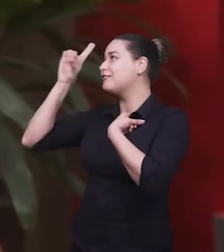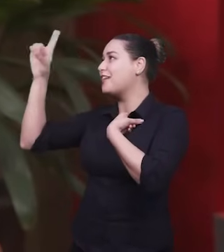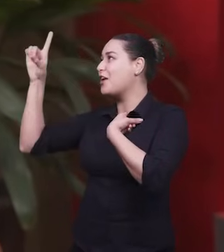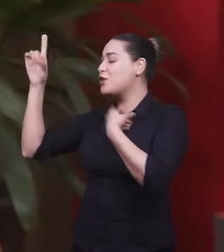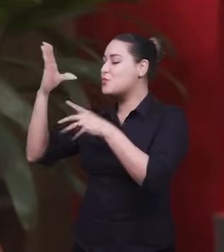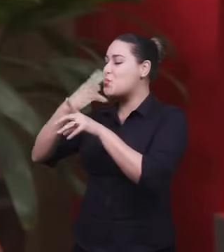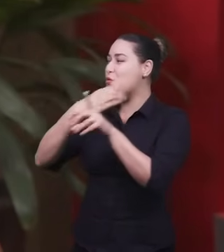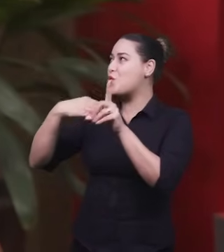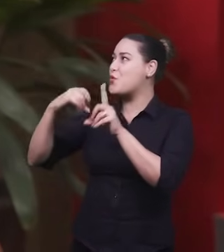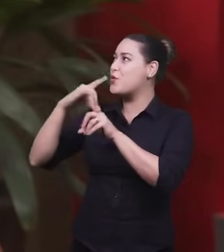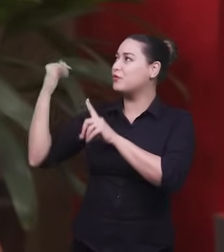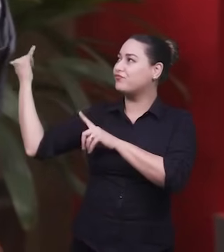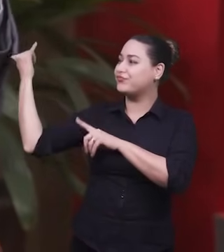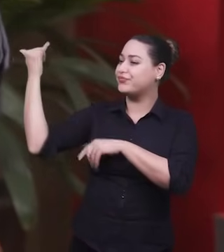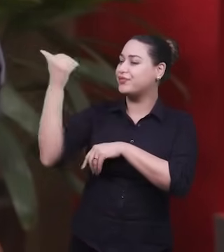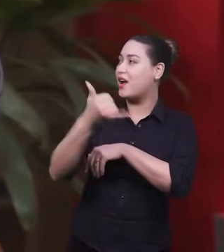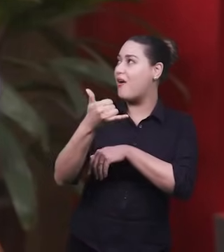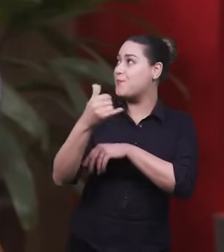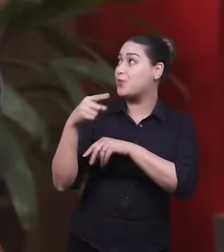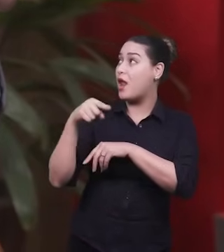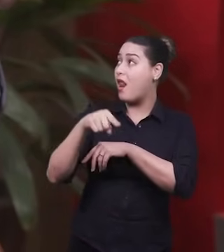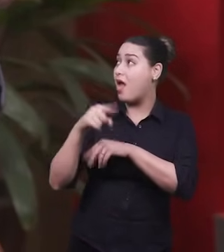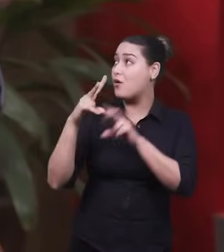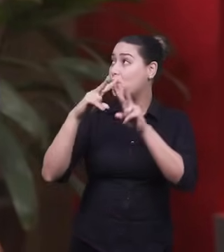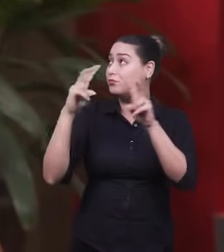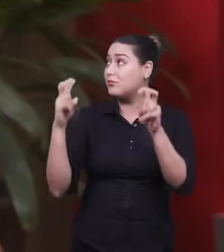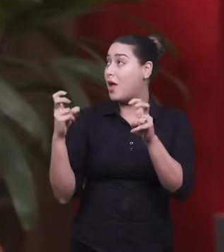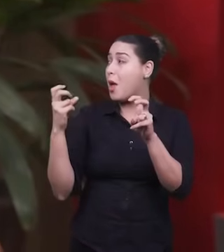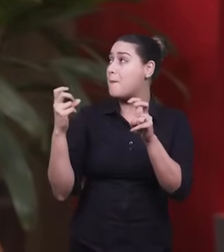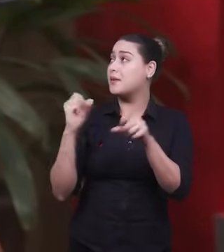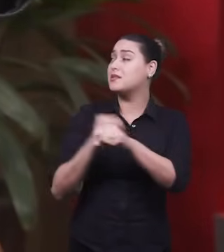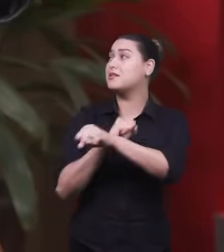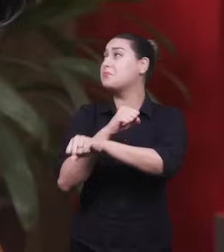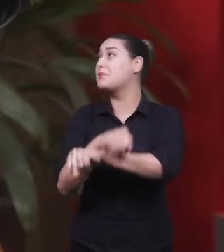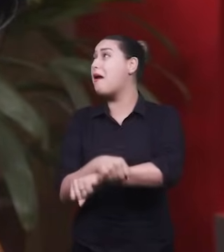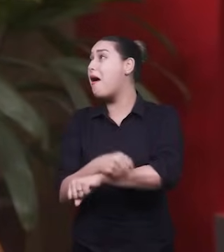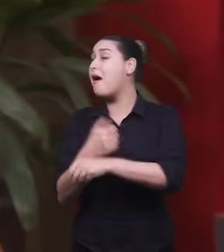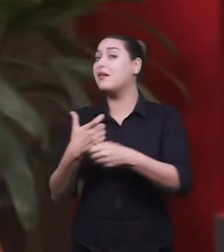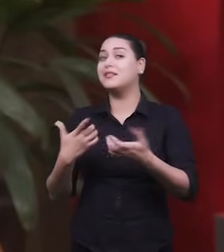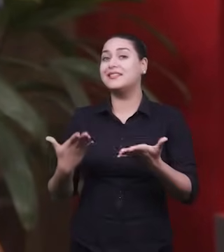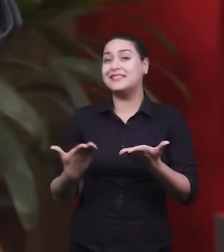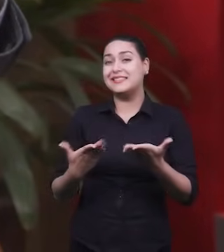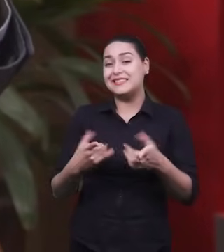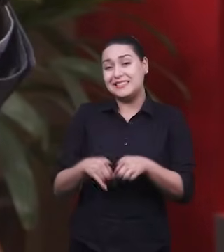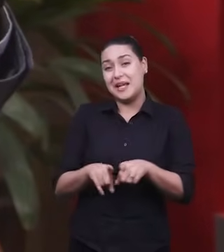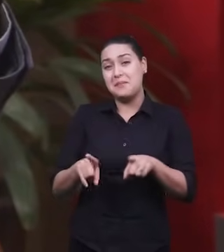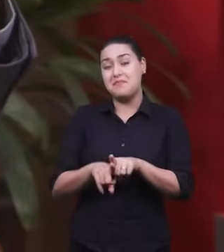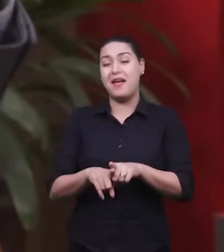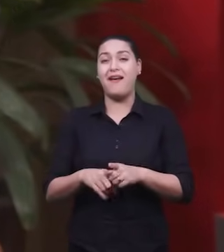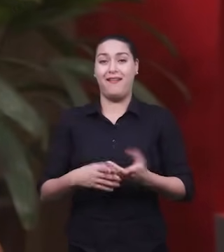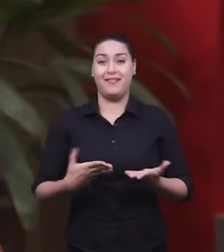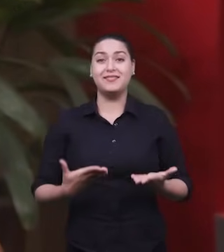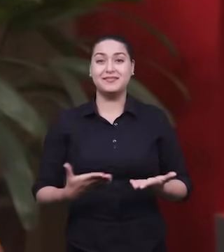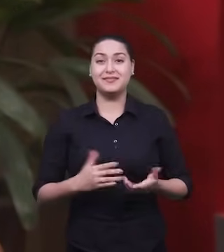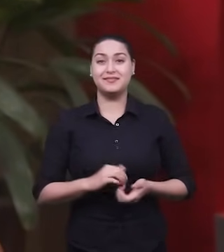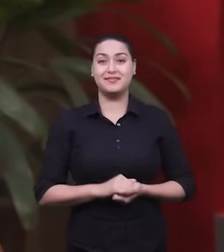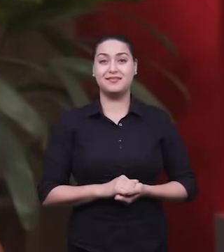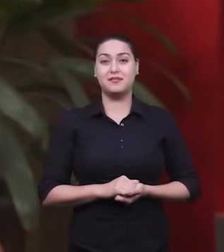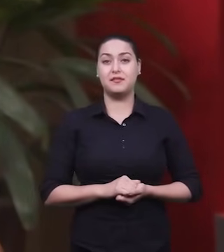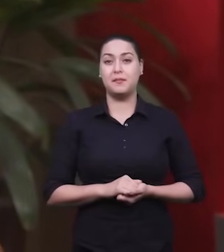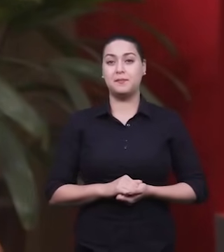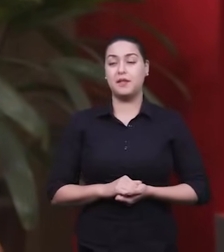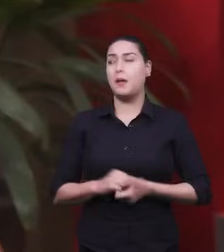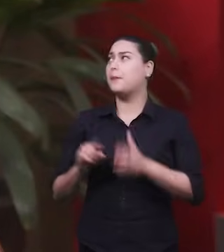aquela noite. Qual é o tema daquele culto? No caso do seminário, nós há muito tempo temos tido essa